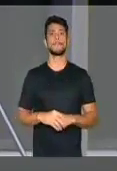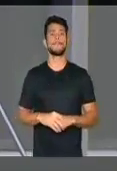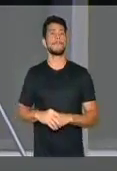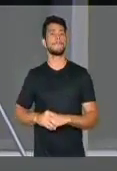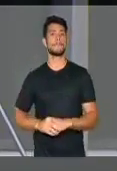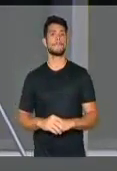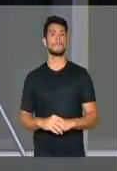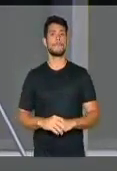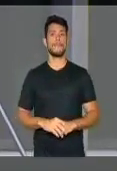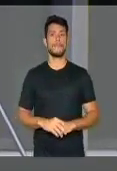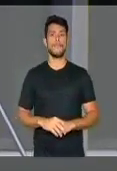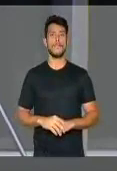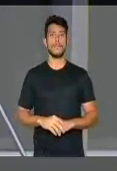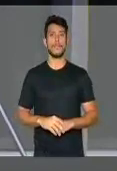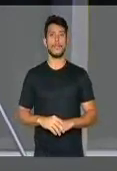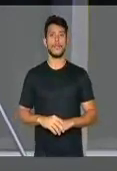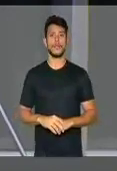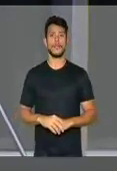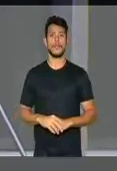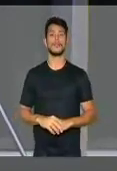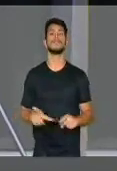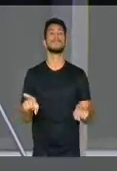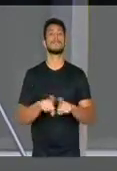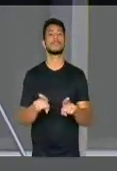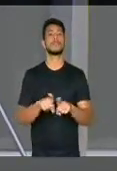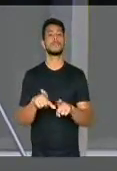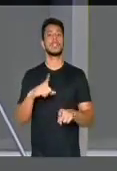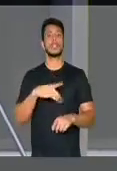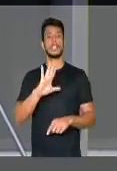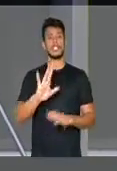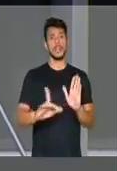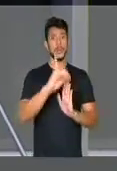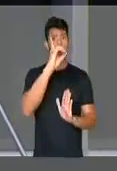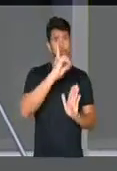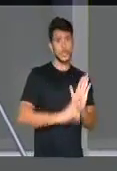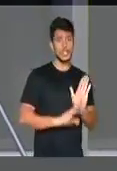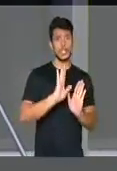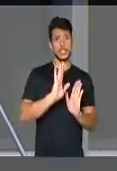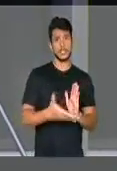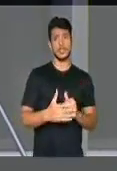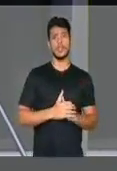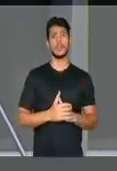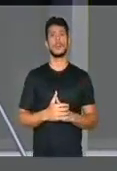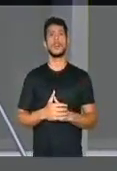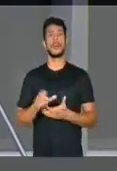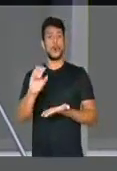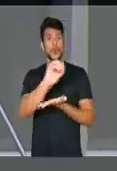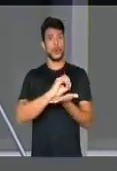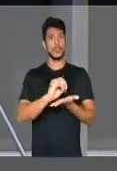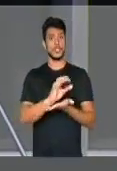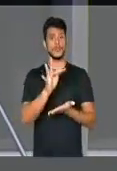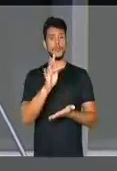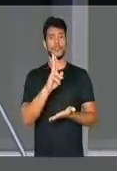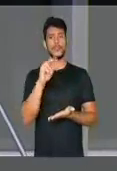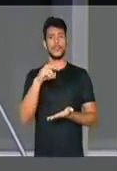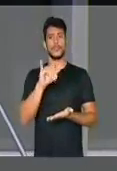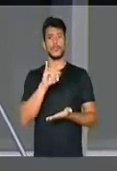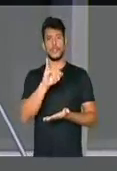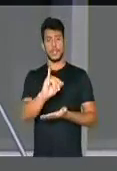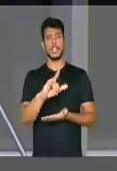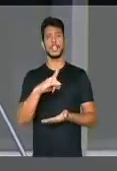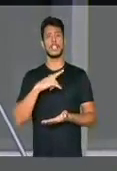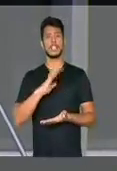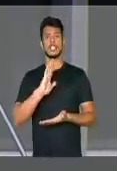as titulações está sob júdice. O orçamento da FUNAI foi cortado em quase 50%. Já estou